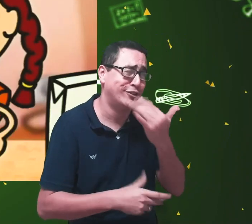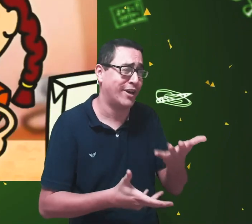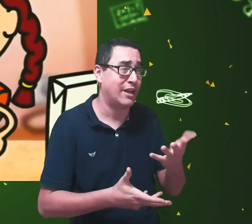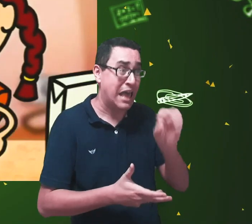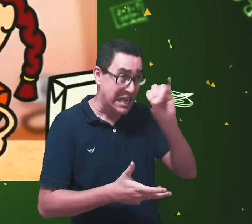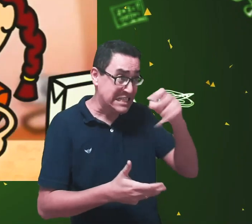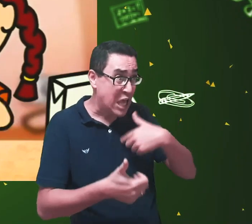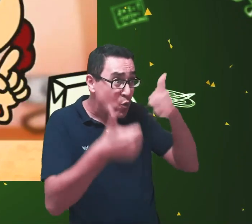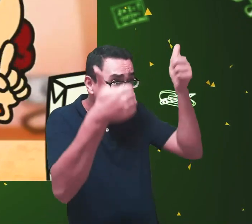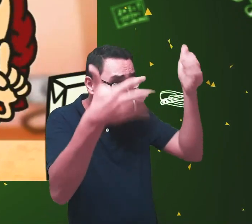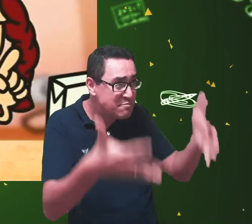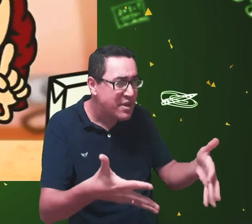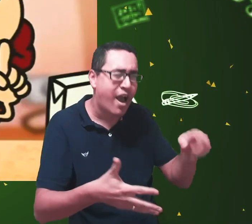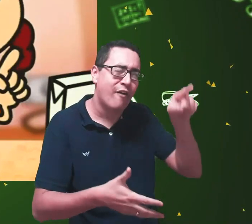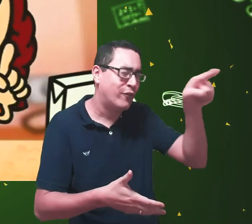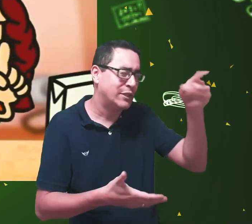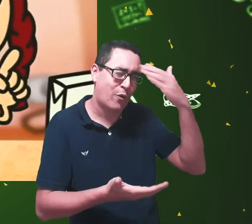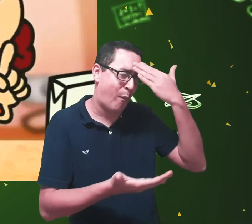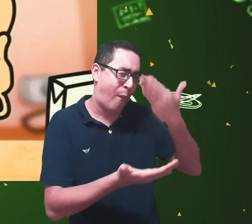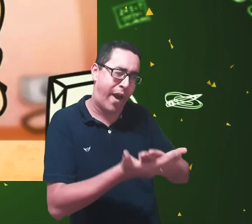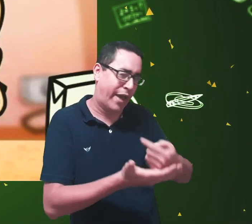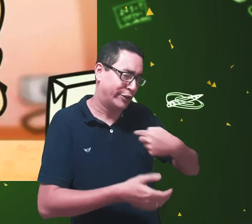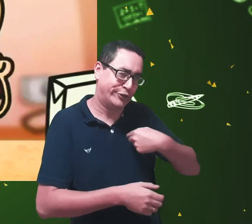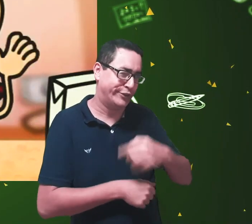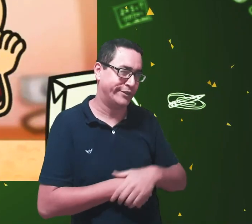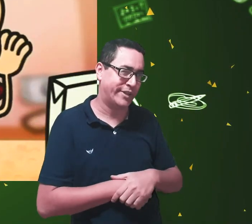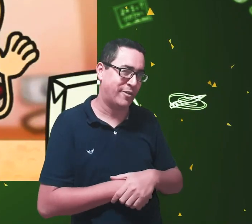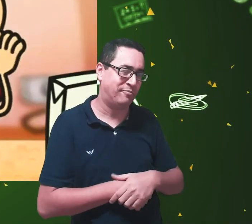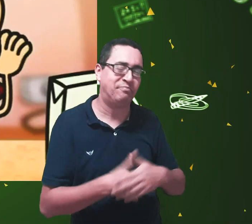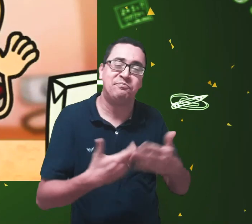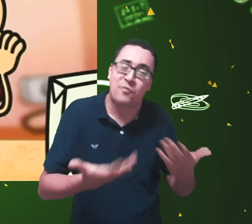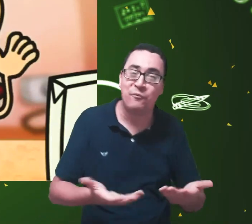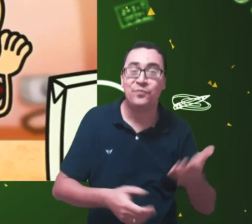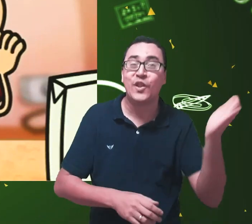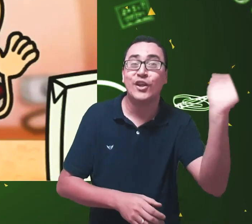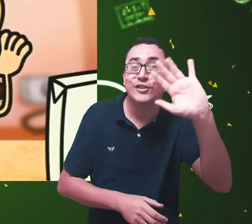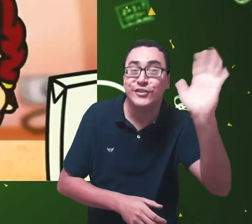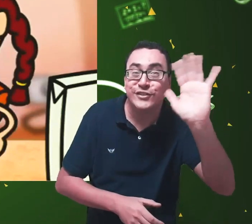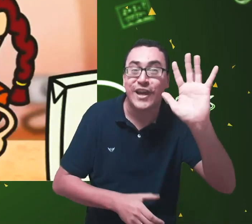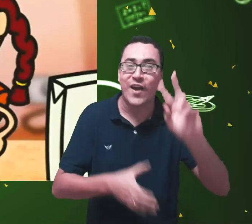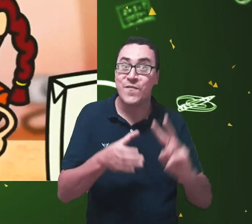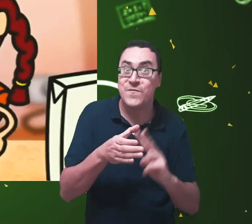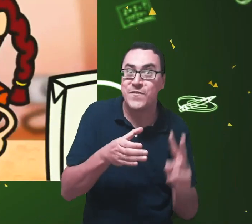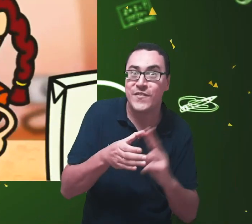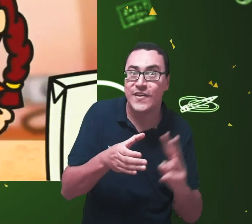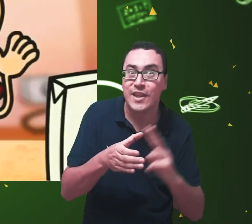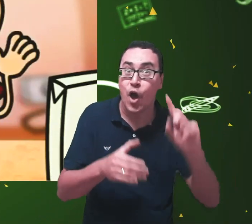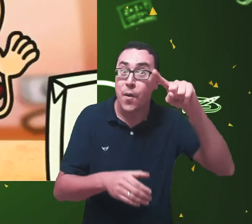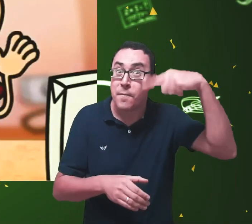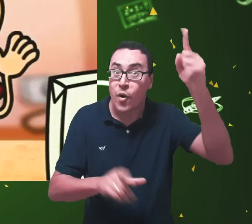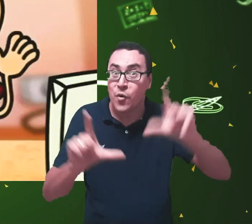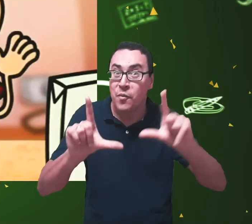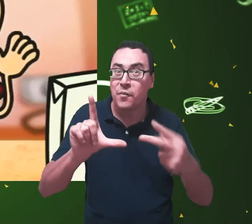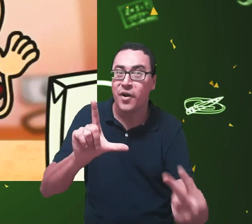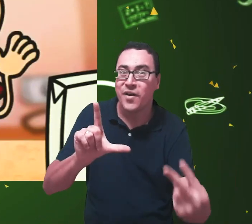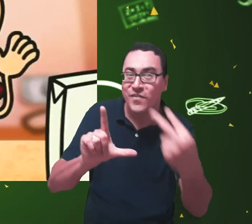Se eu contar, você não vai acreditar. Um tchauzinho vitaminado e até o programa que vem, com mais um